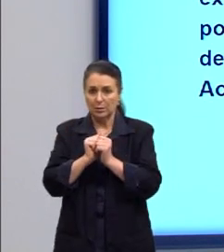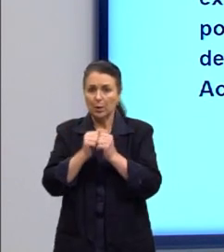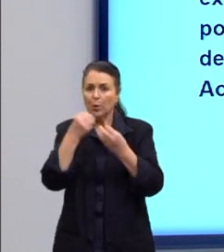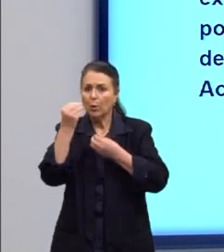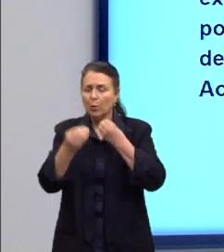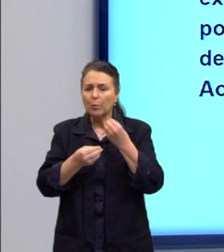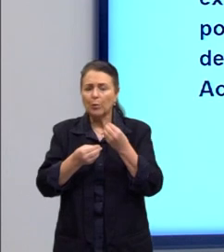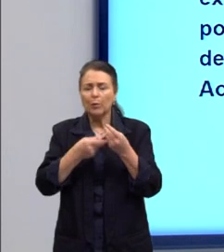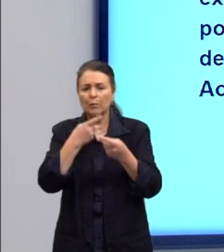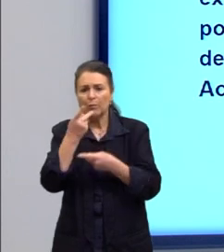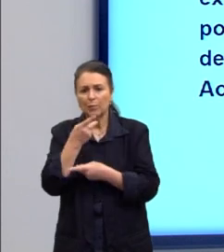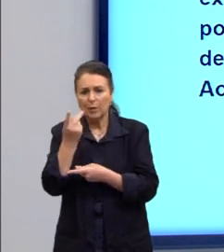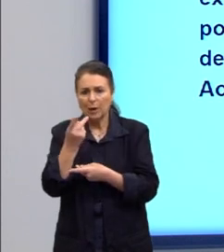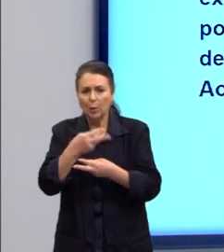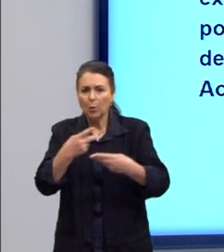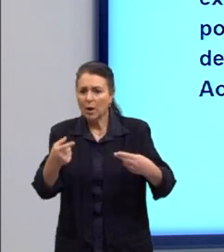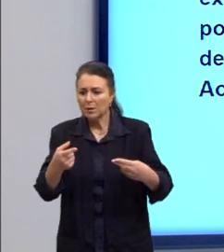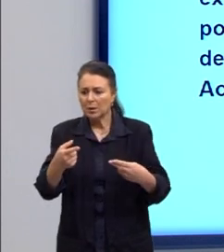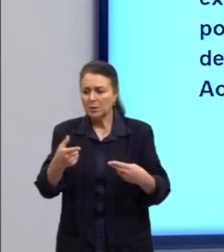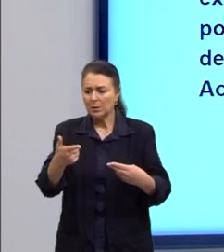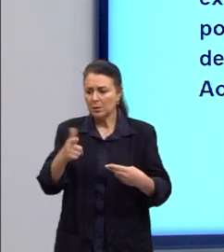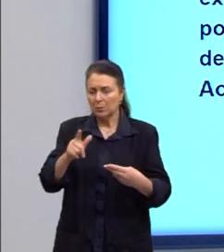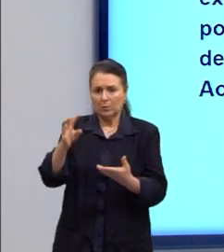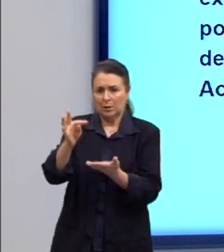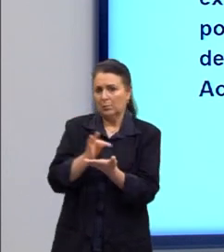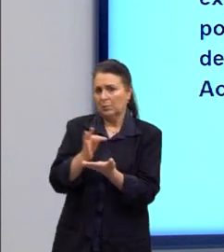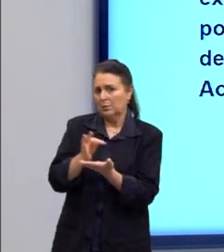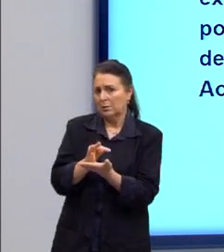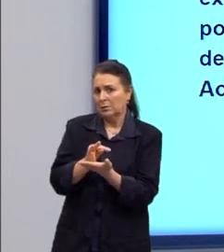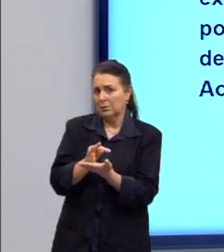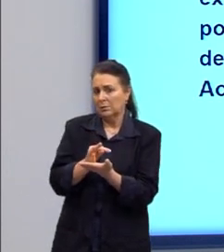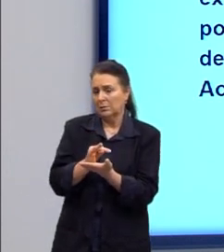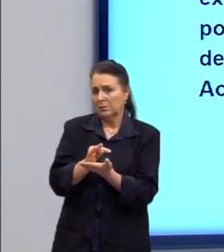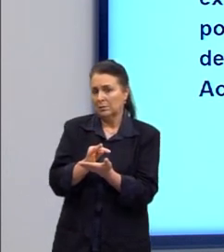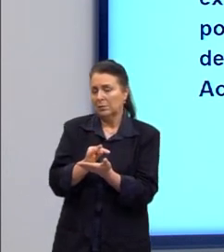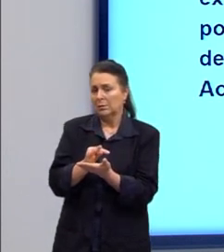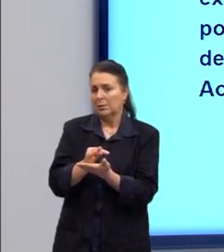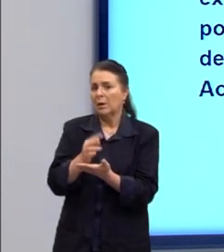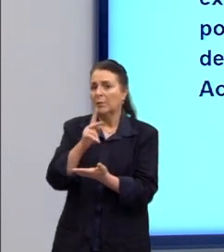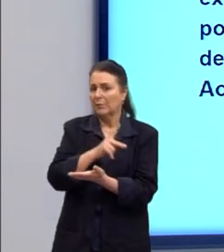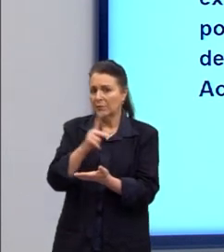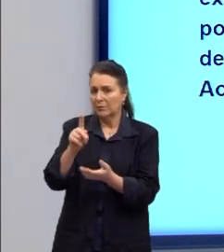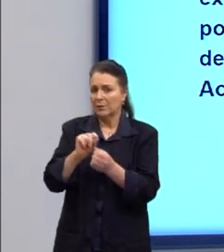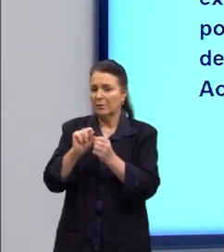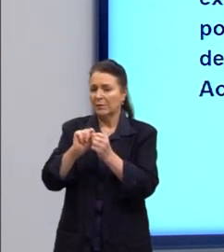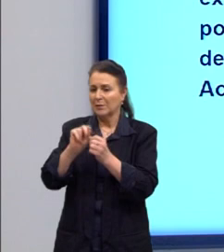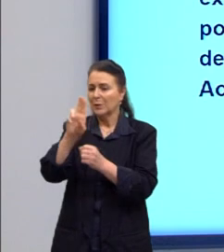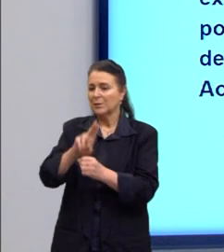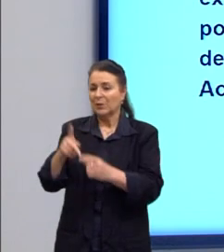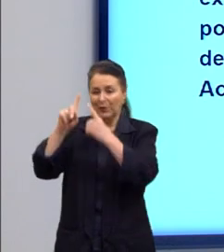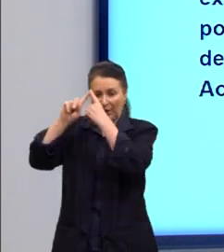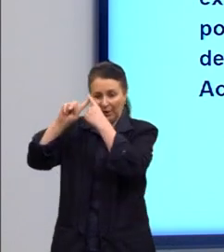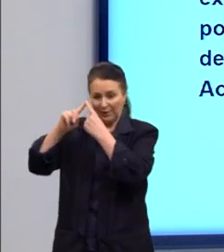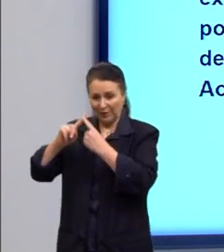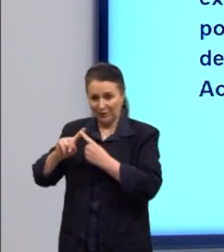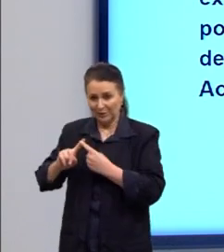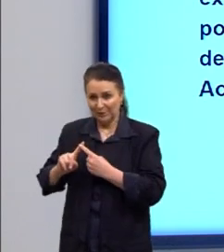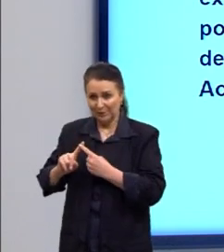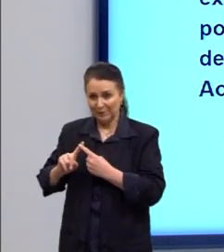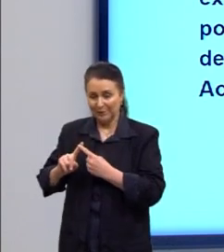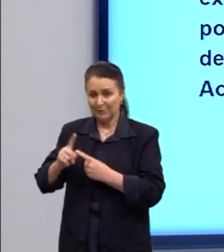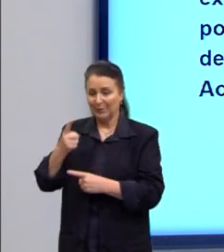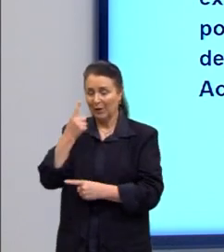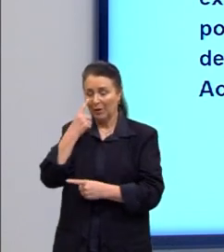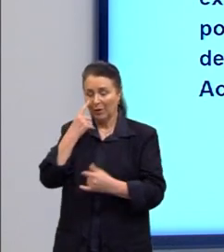eu vou dizer parte do que não foi dito eu vou fazer isso daqui mais ou menos pelo esquema da lógica né então aqui